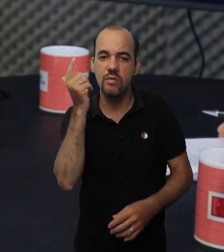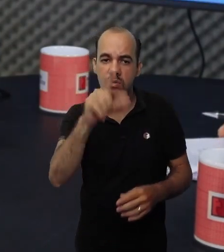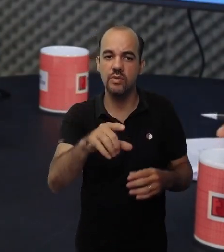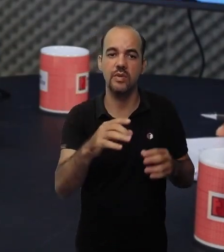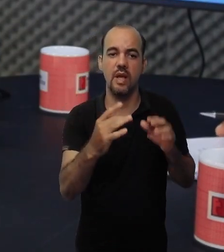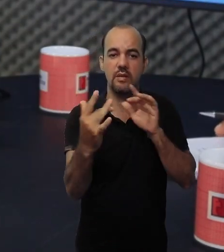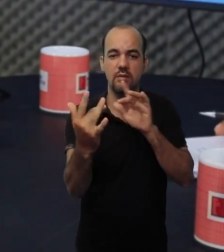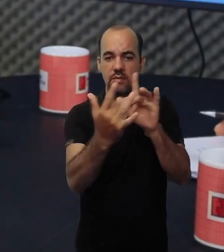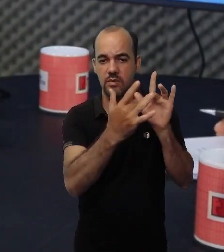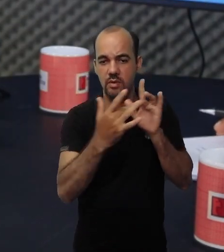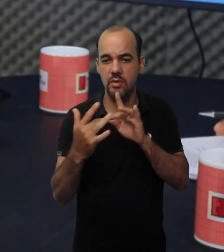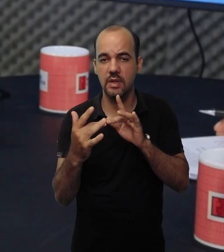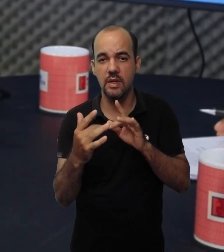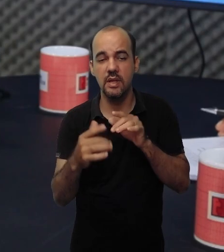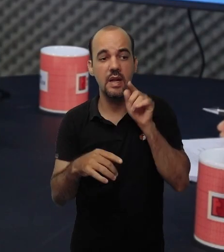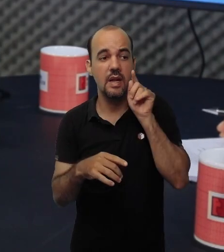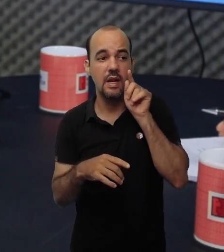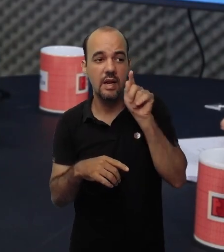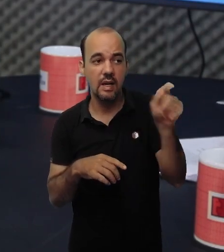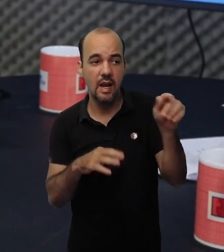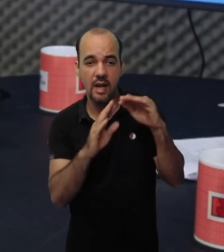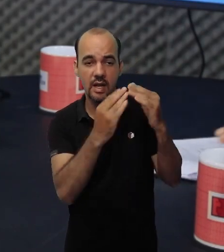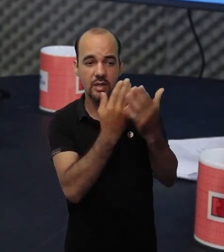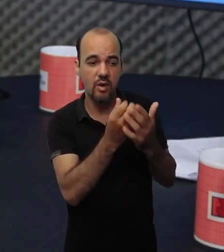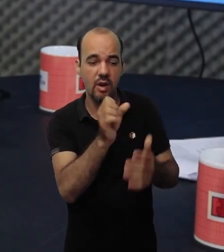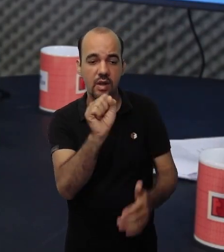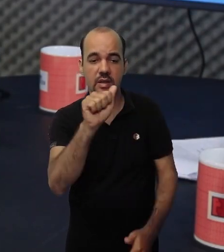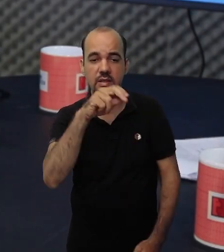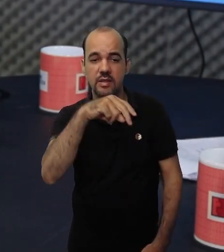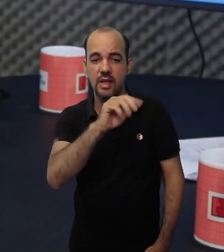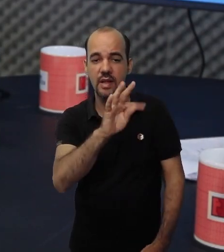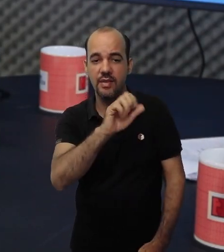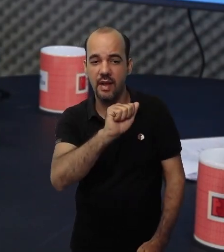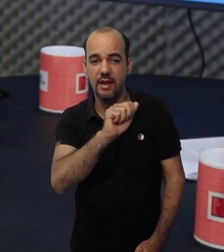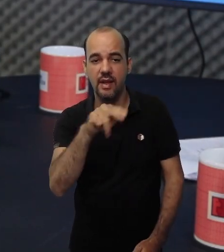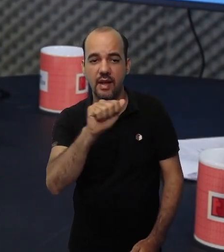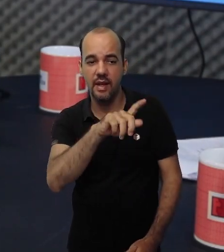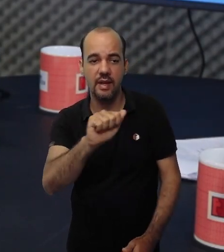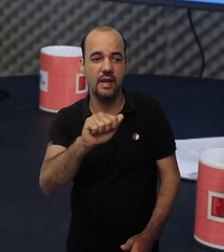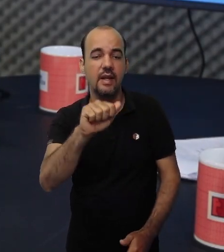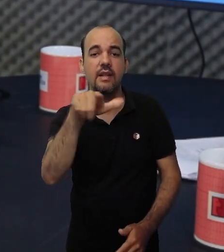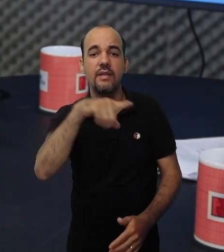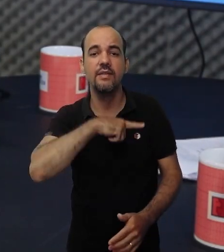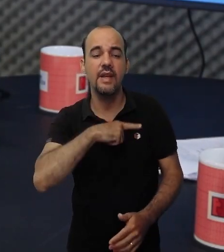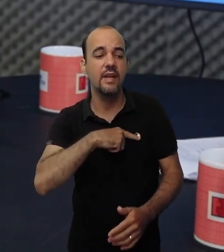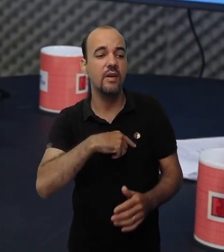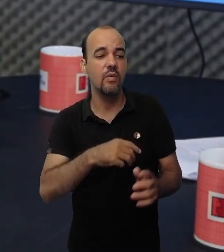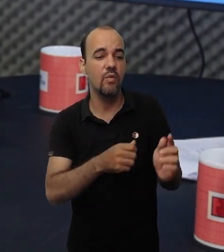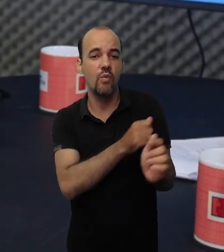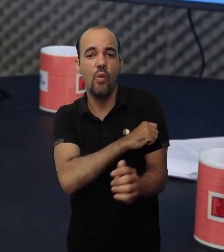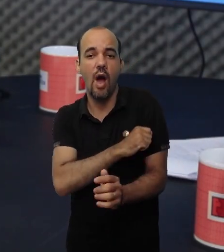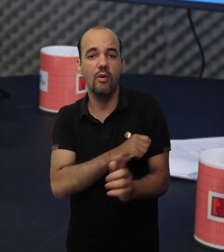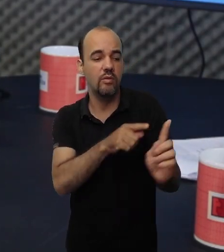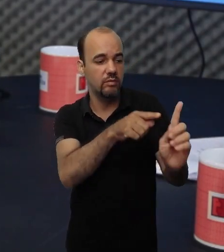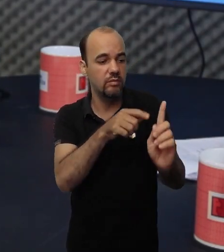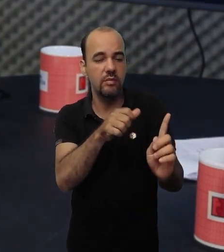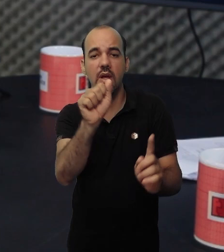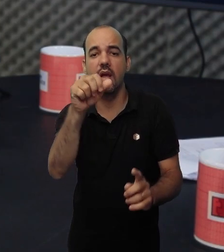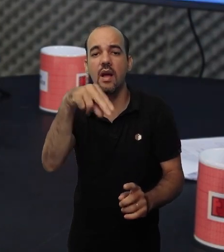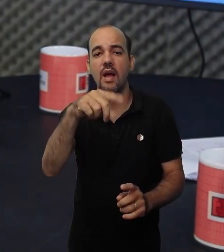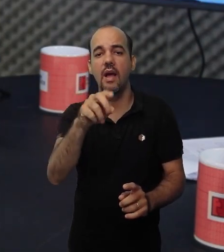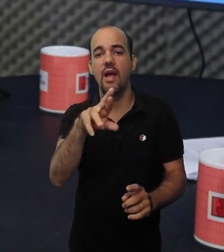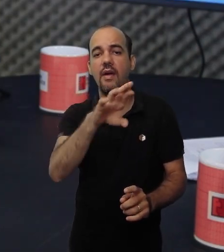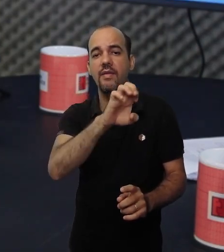André. André, a partir do momento que ele foi fazer, né, os vídeos, foi fazer os conteúdos digitais, ele